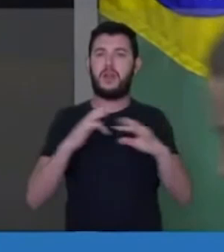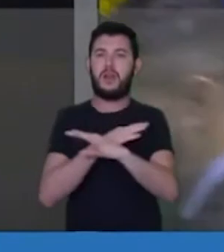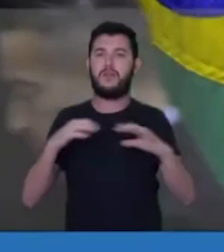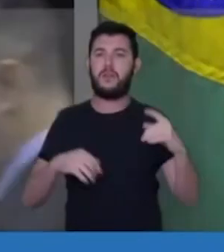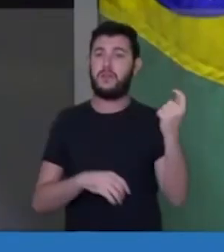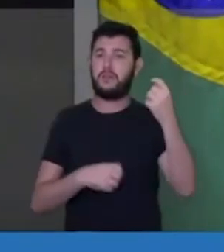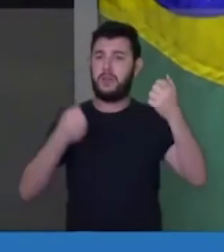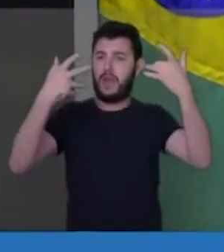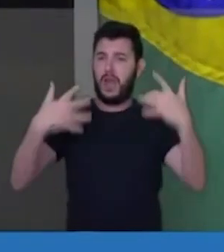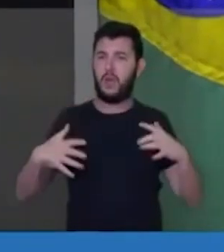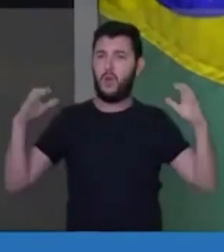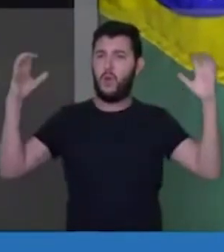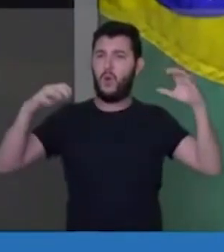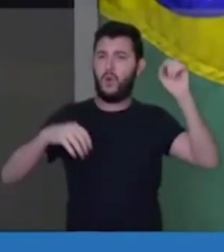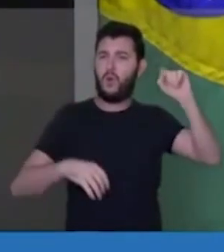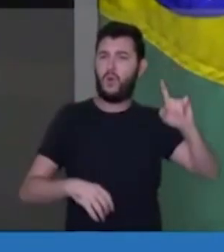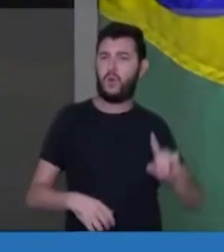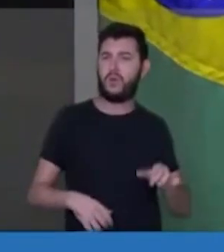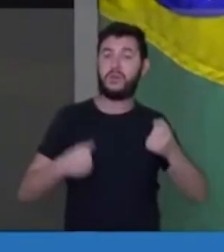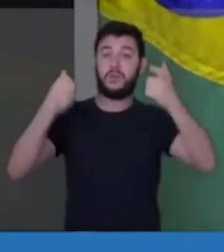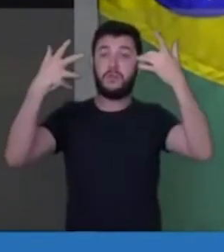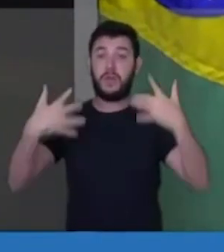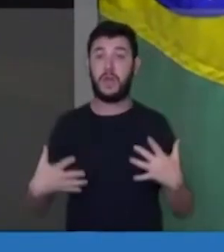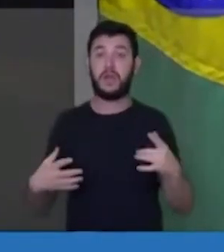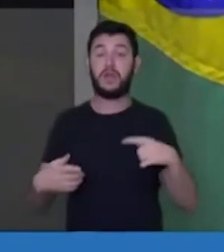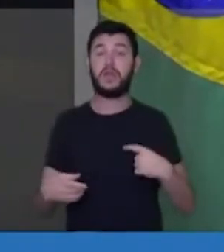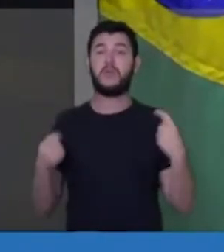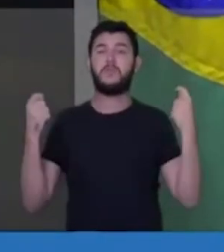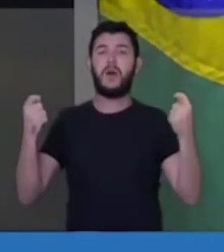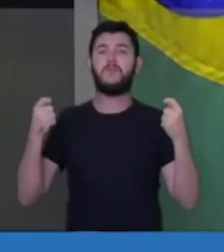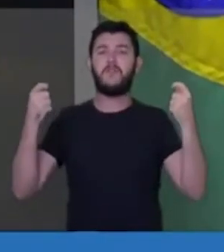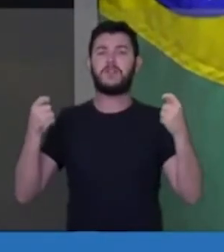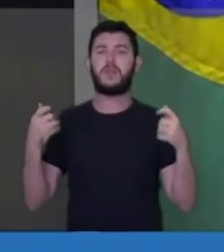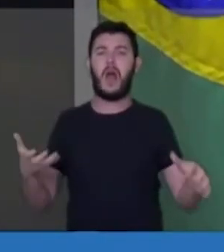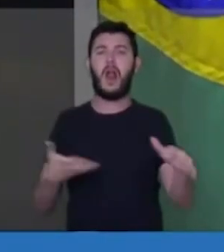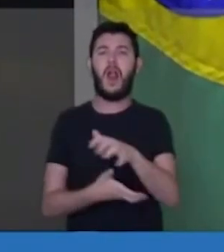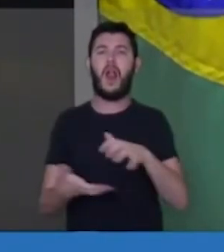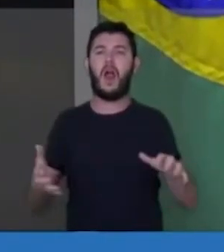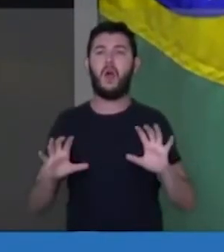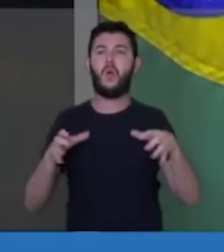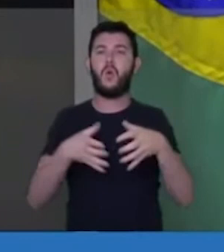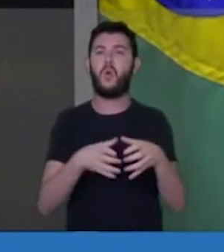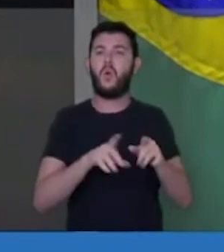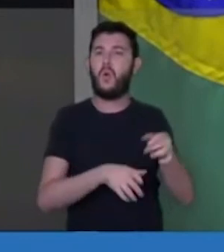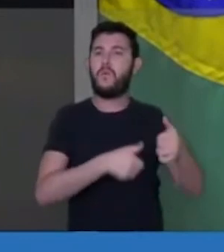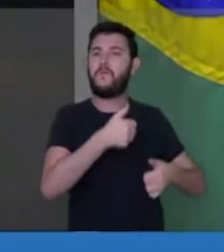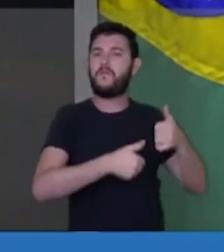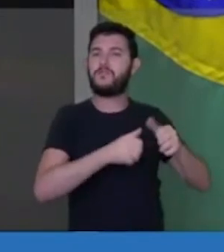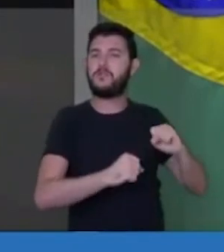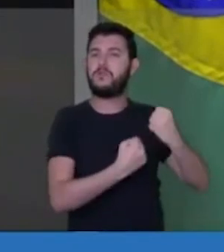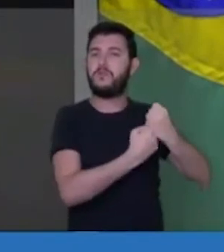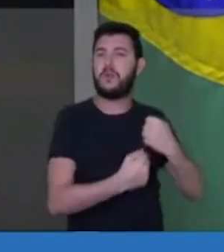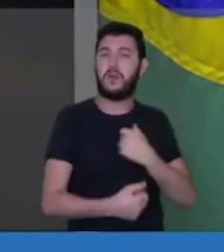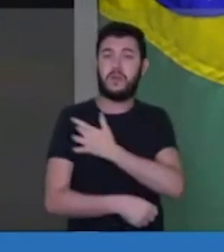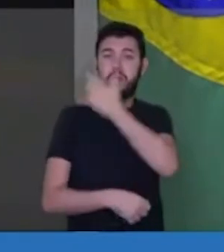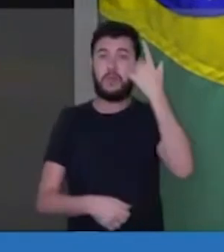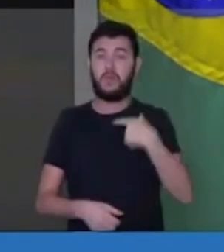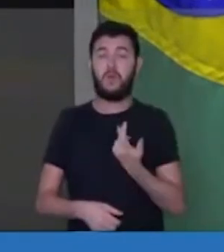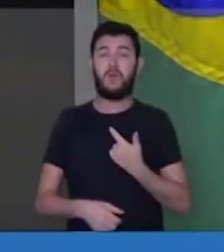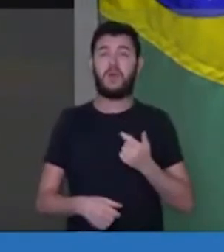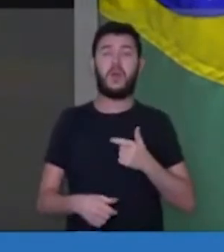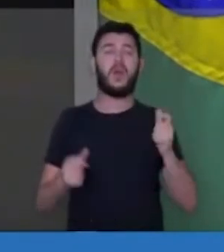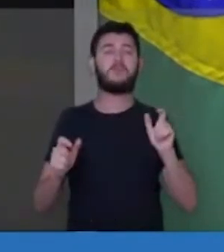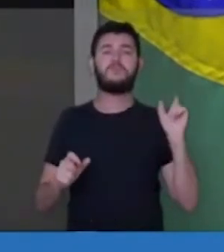trovoadas, disseram que teriam manifestações de torcidas organizadas, inclusive disseram que quem dissesse um ai contra ministro